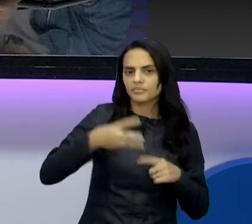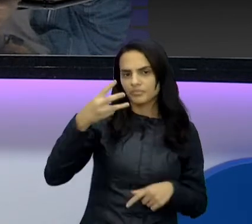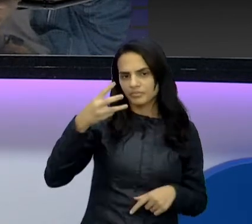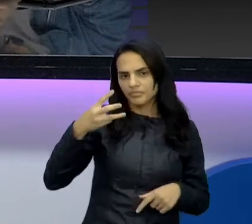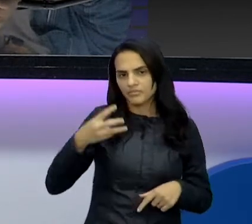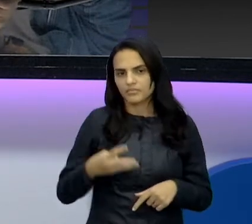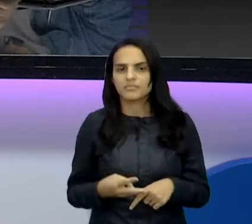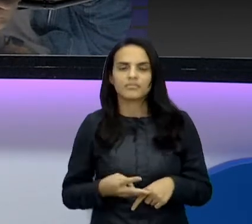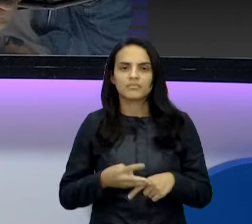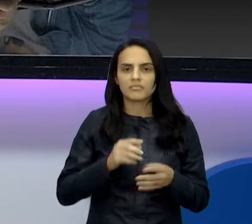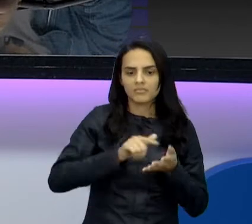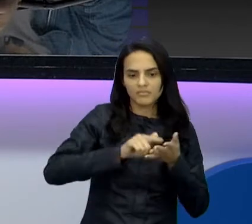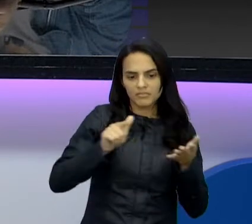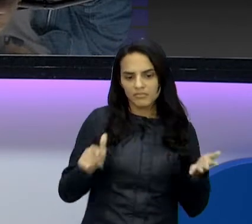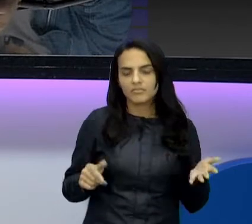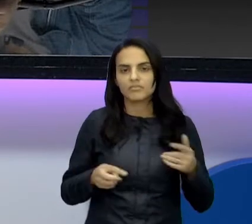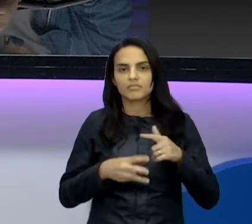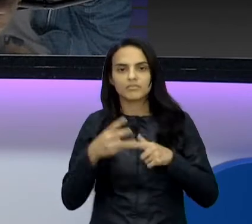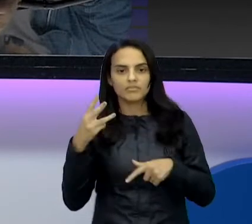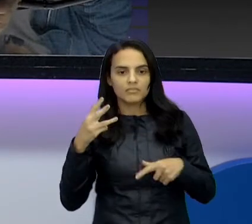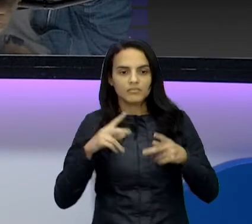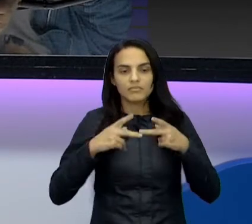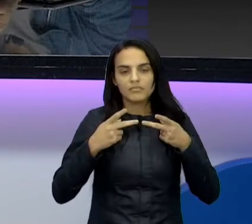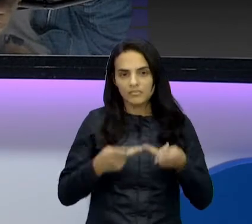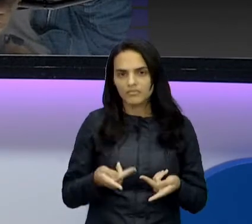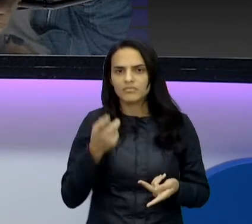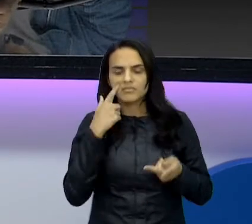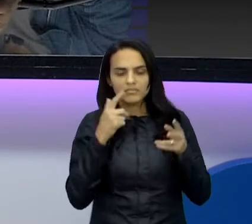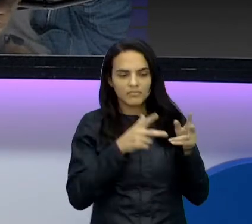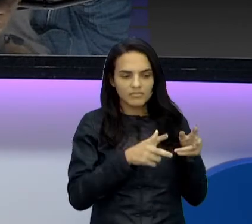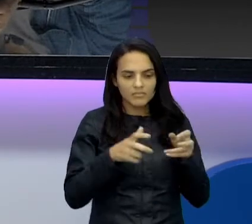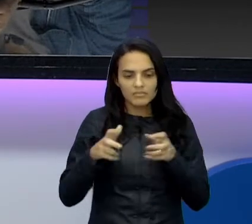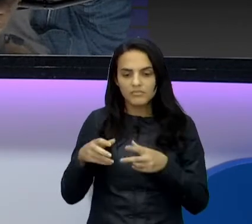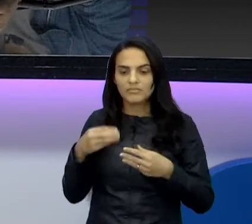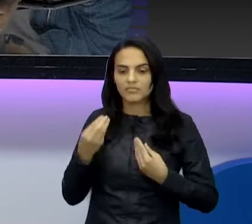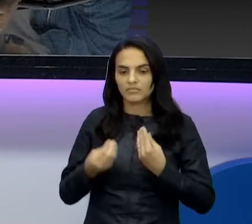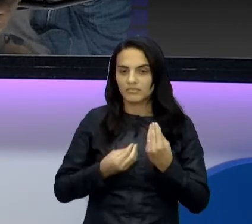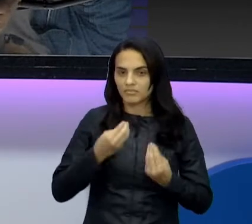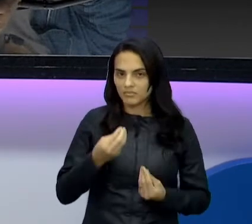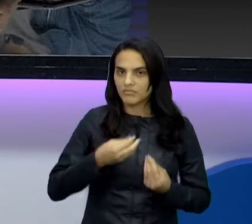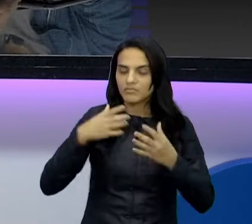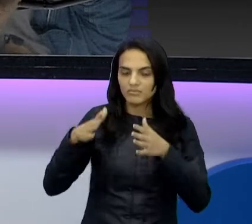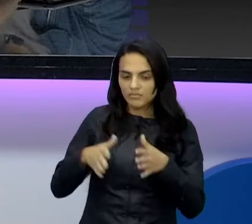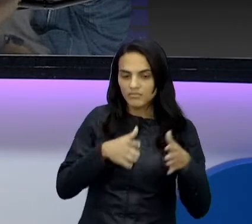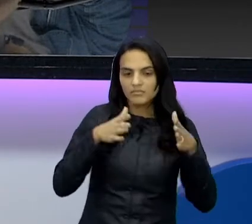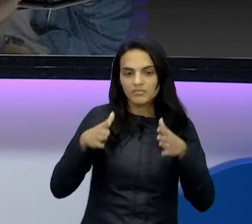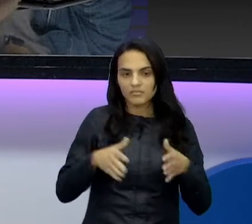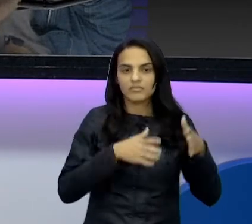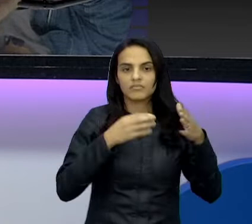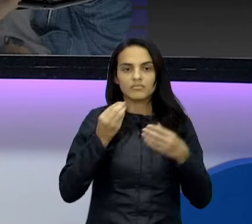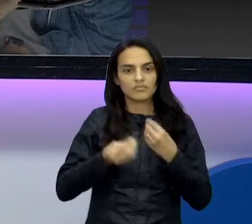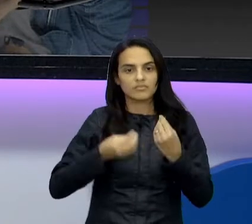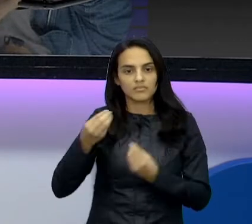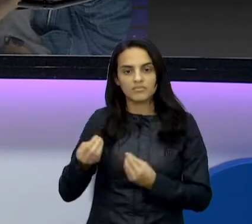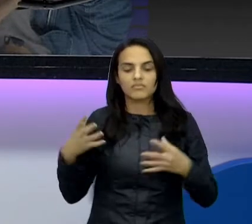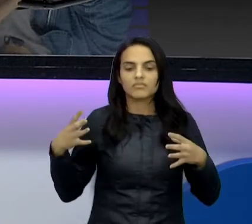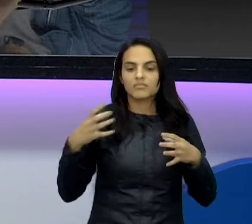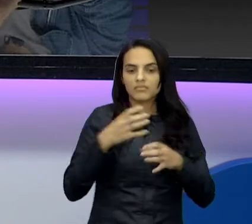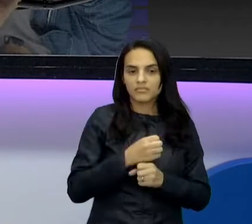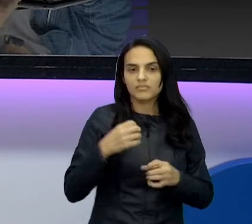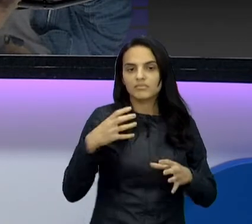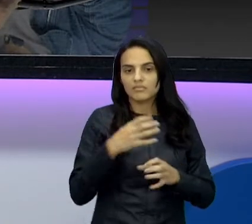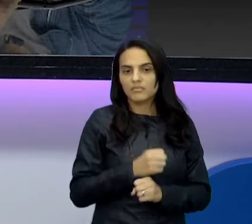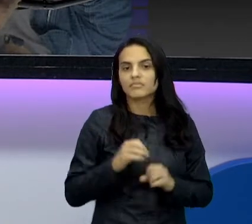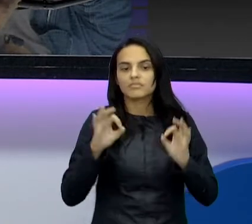3 jornais, 3 revistas, sites, e observar como é que eles estão reproduzindo, né? Como eles estão contando